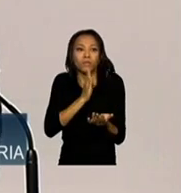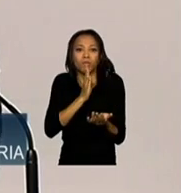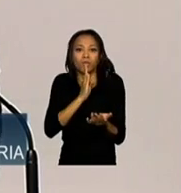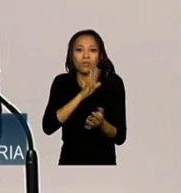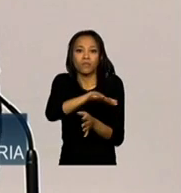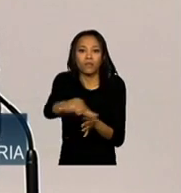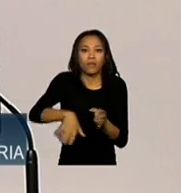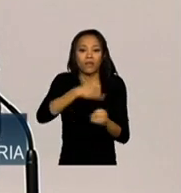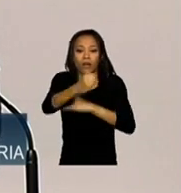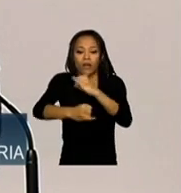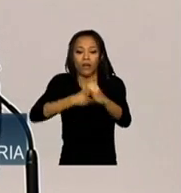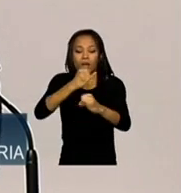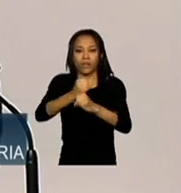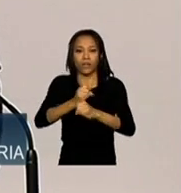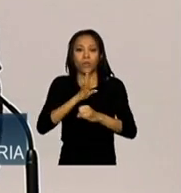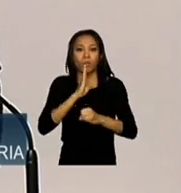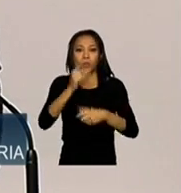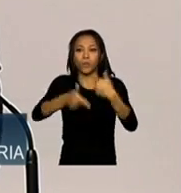conhecimento.